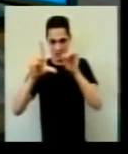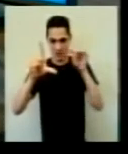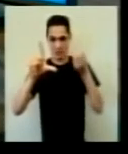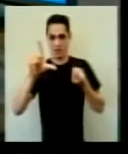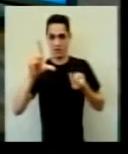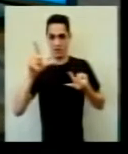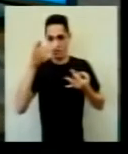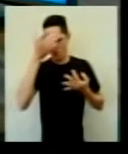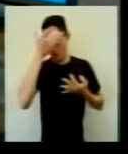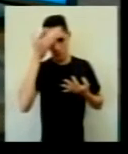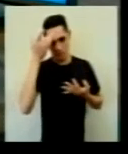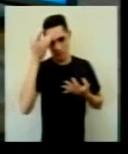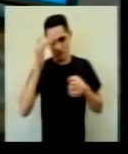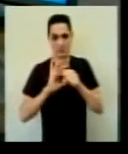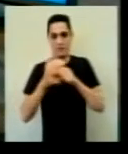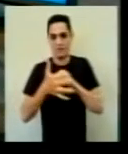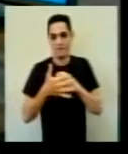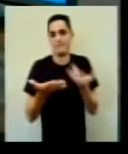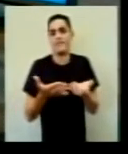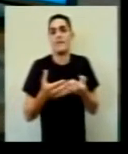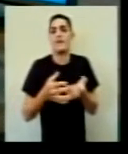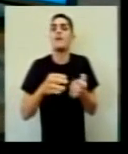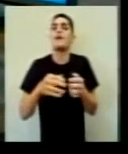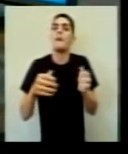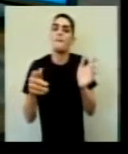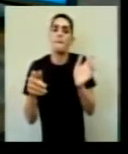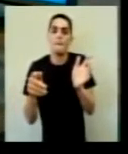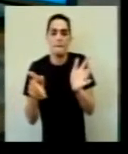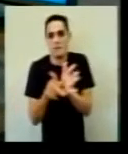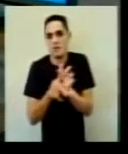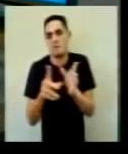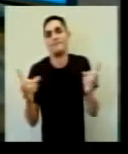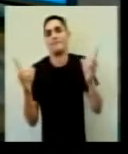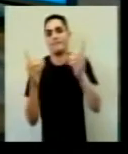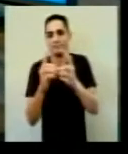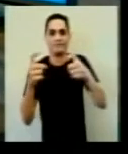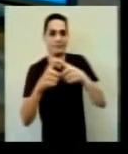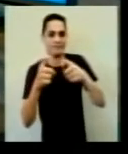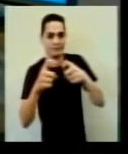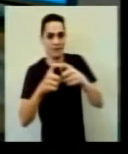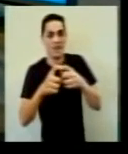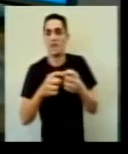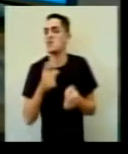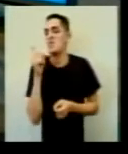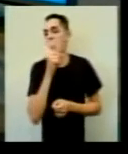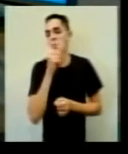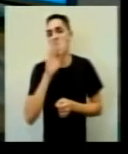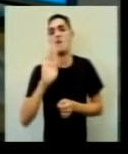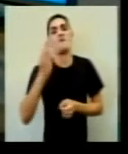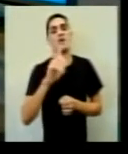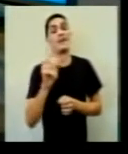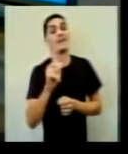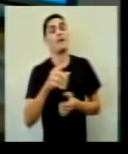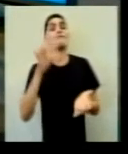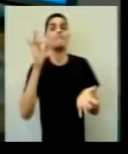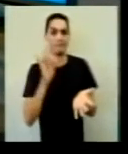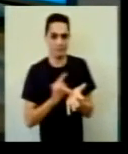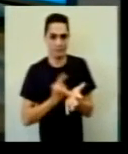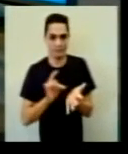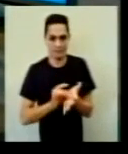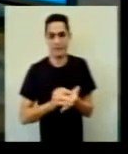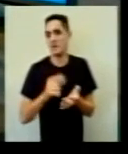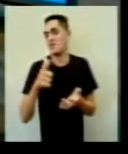lembrar sempre que esses dados, que são consultas médicas, eles não mentem.